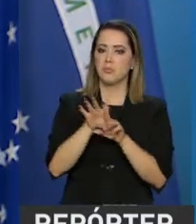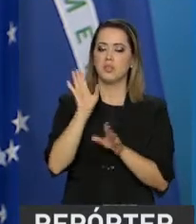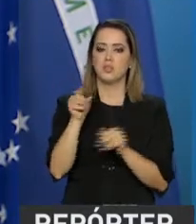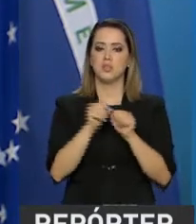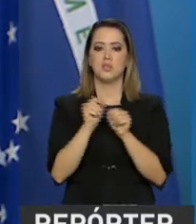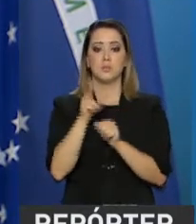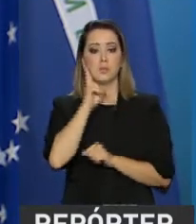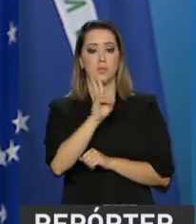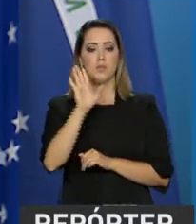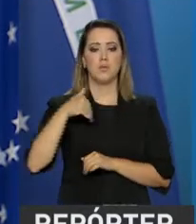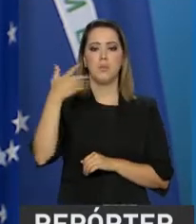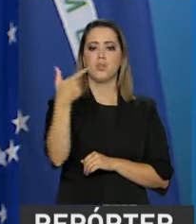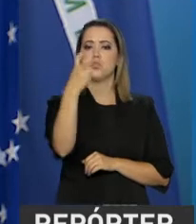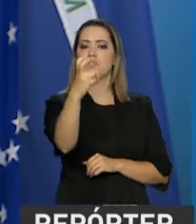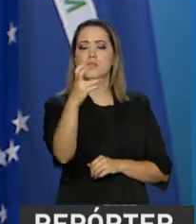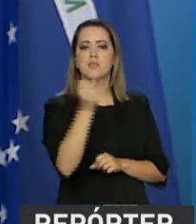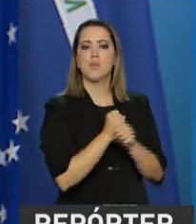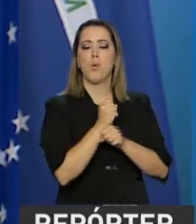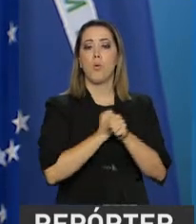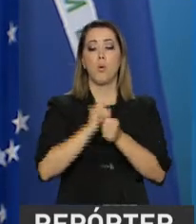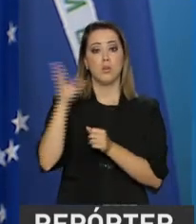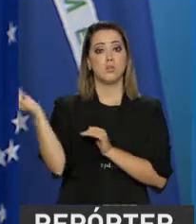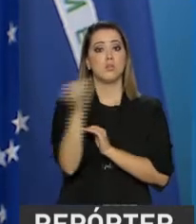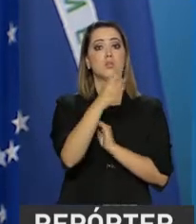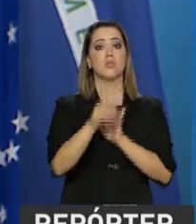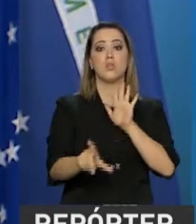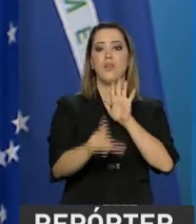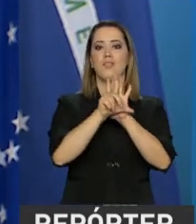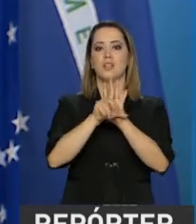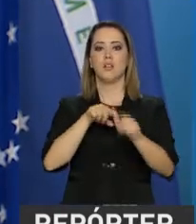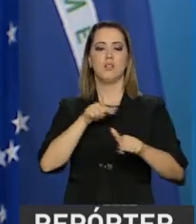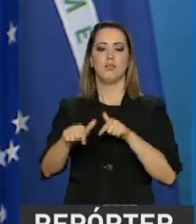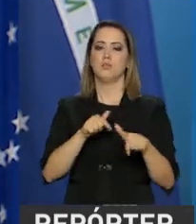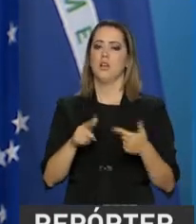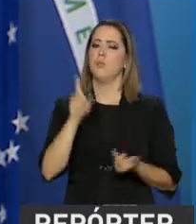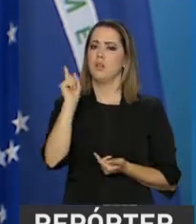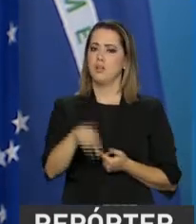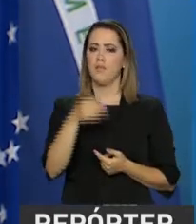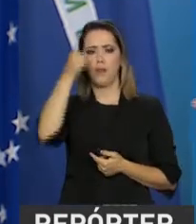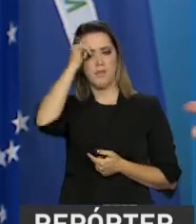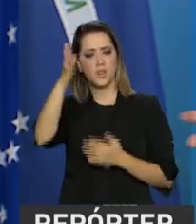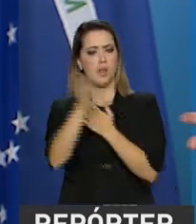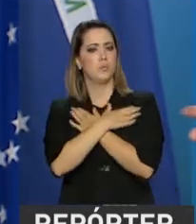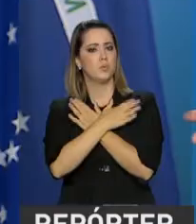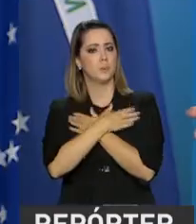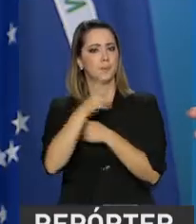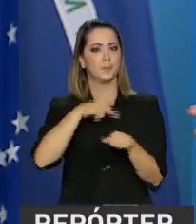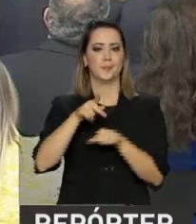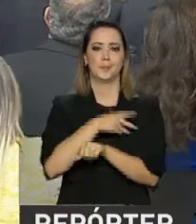se anseia há mais de 25 anos que é a modernização da legislação trabalhista que vai combater o desemprego no país